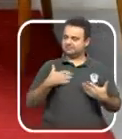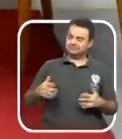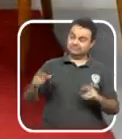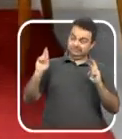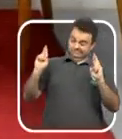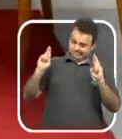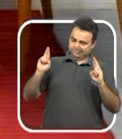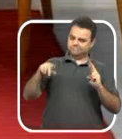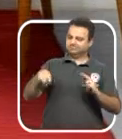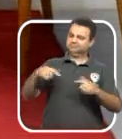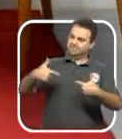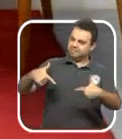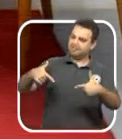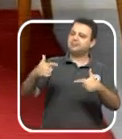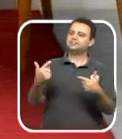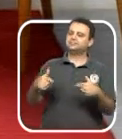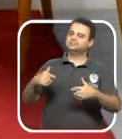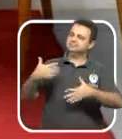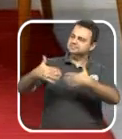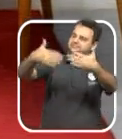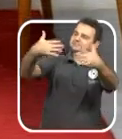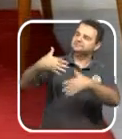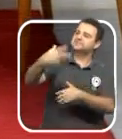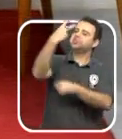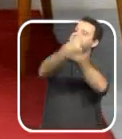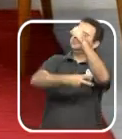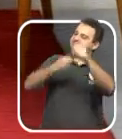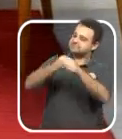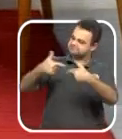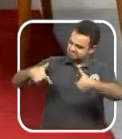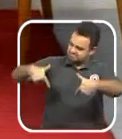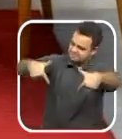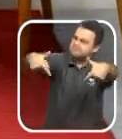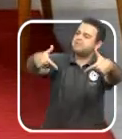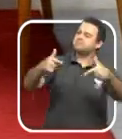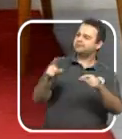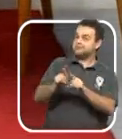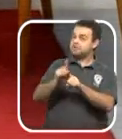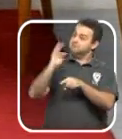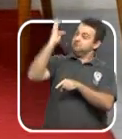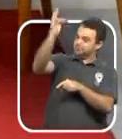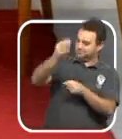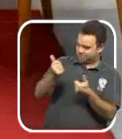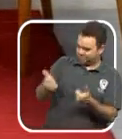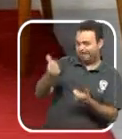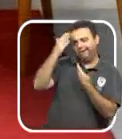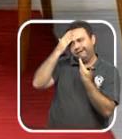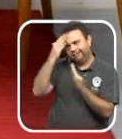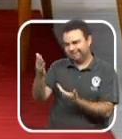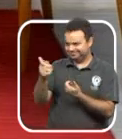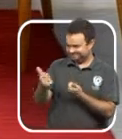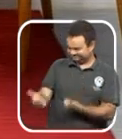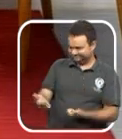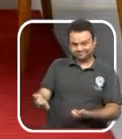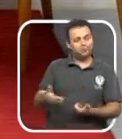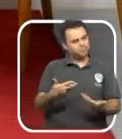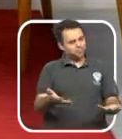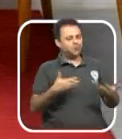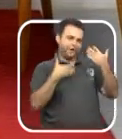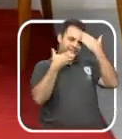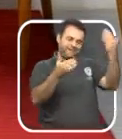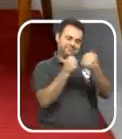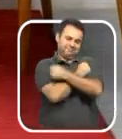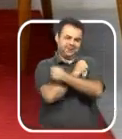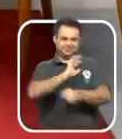no Questão de Ordem hoje. Desejamos sorte, sucesso aí nos próximos 2 anos de mandato e para o futuro também. Muito obrigada